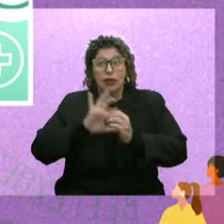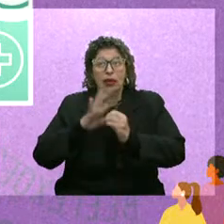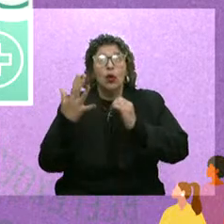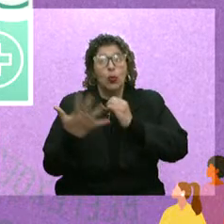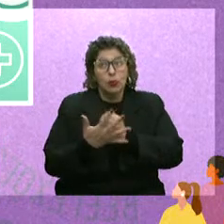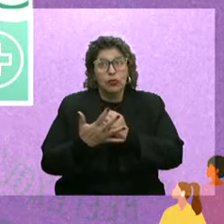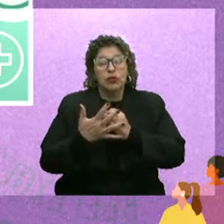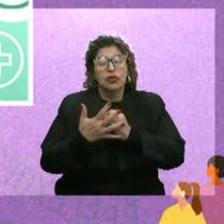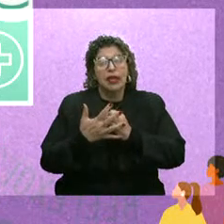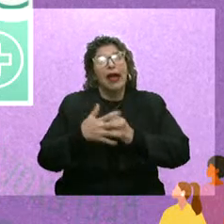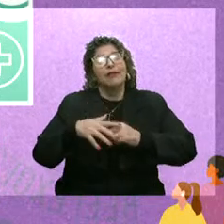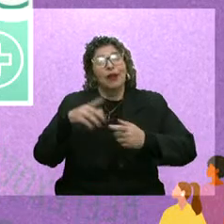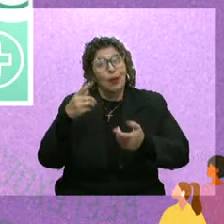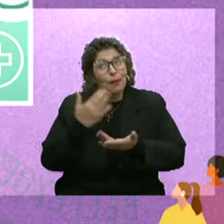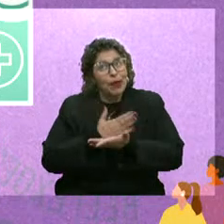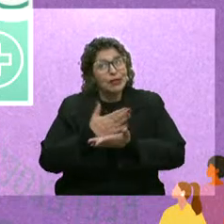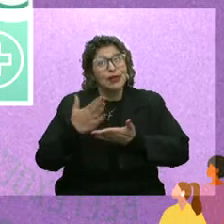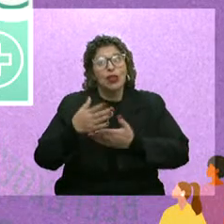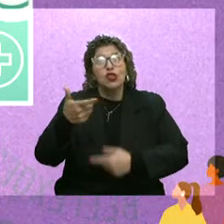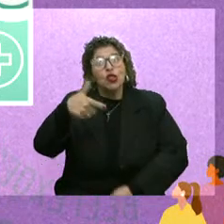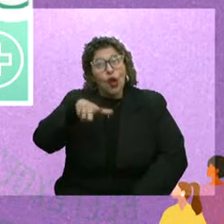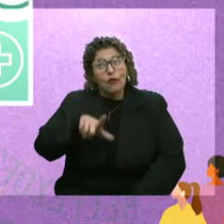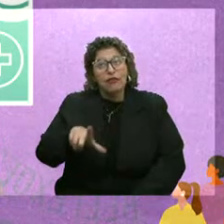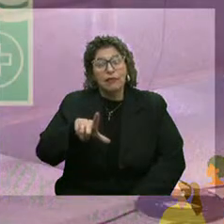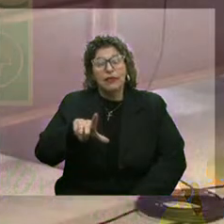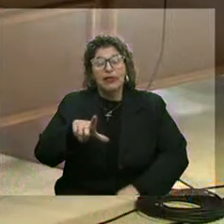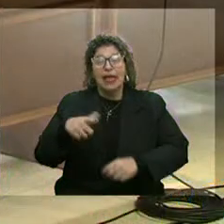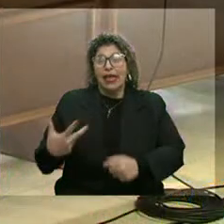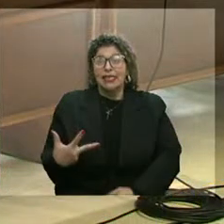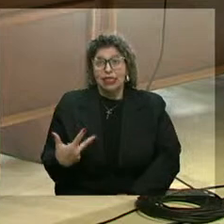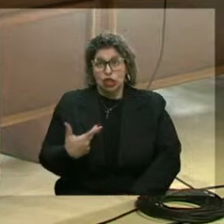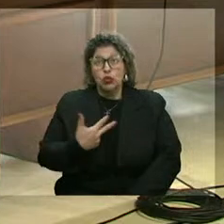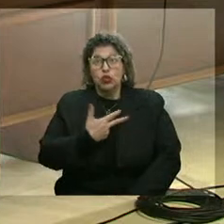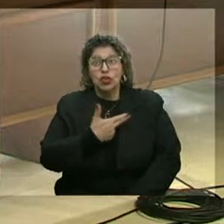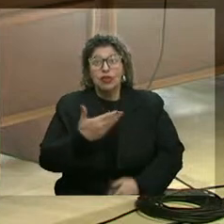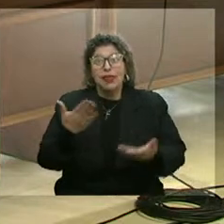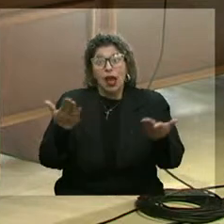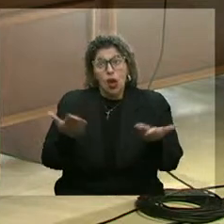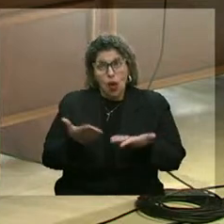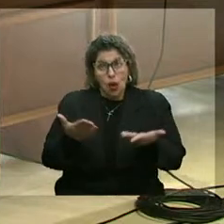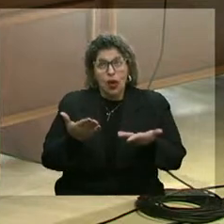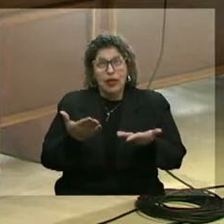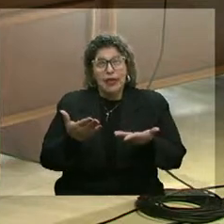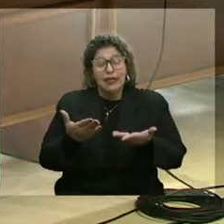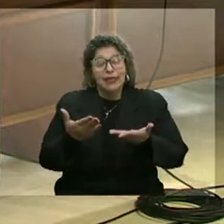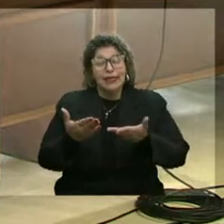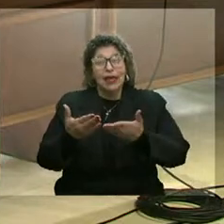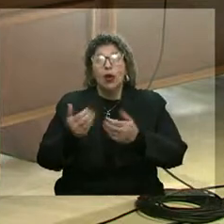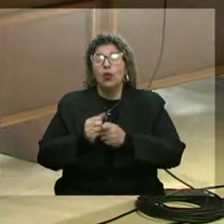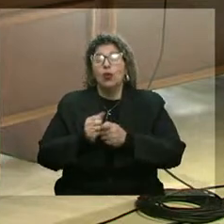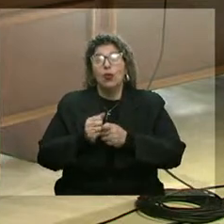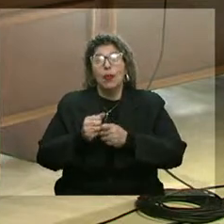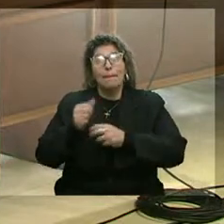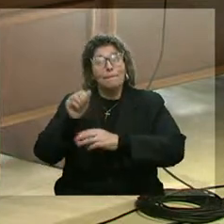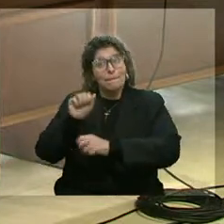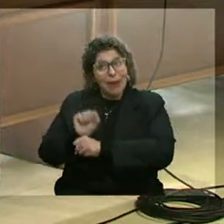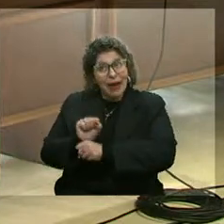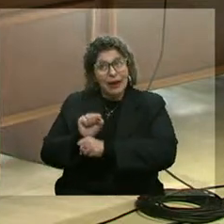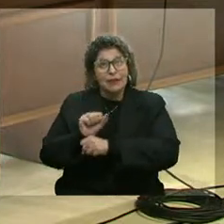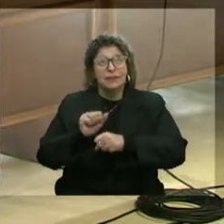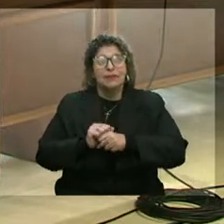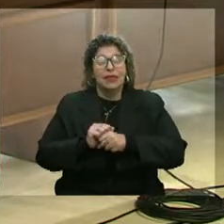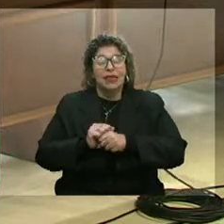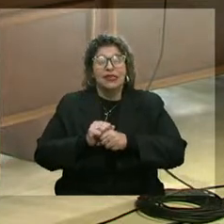e aí vai começar o dilema das cirurgias eletivas que estão presas. Quando a gente foi